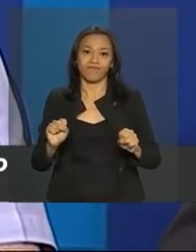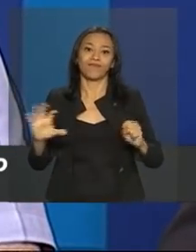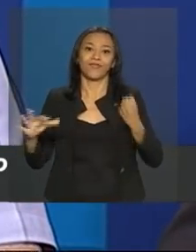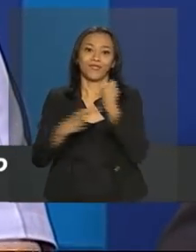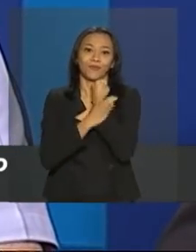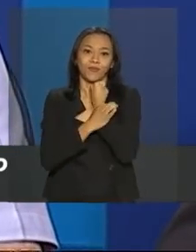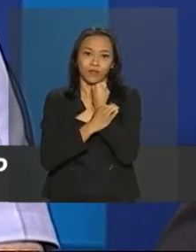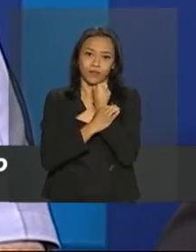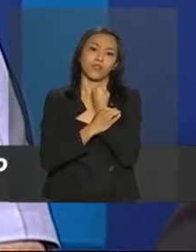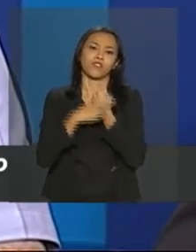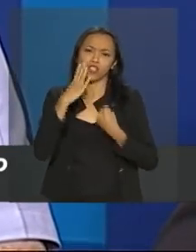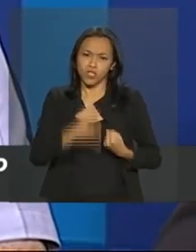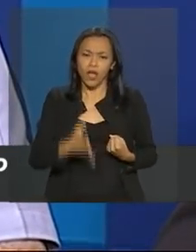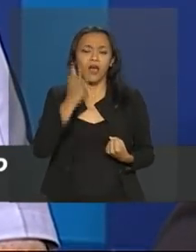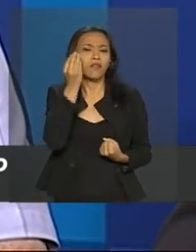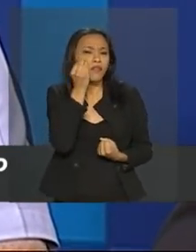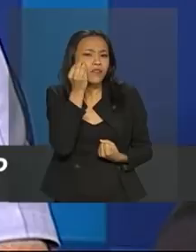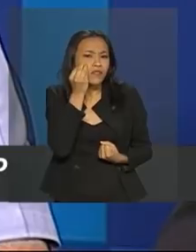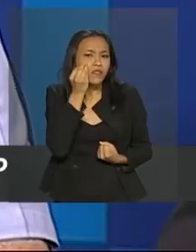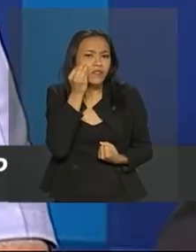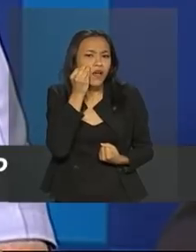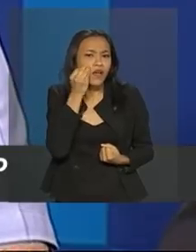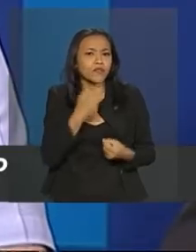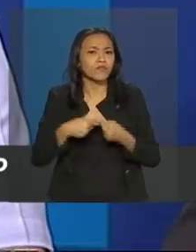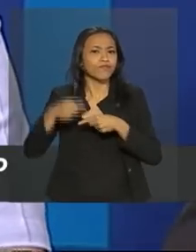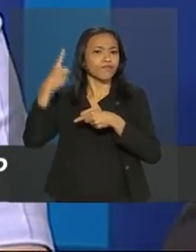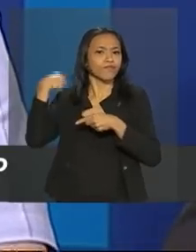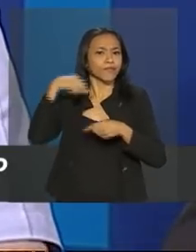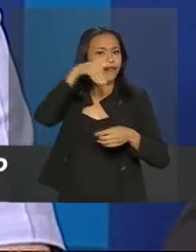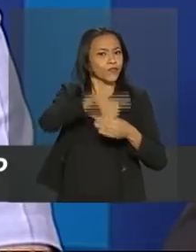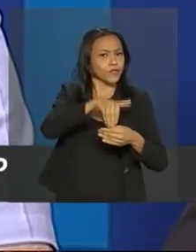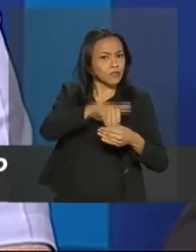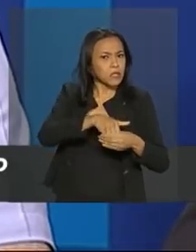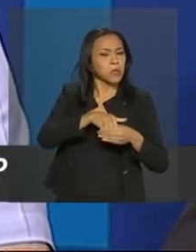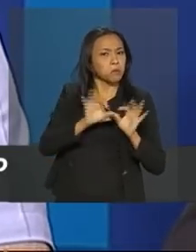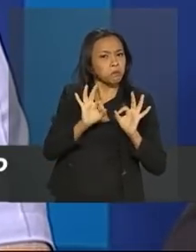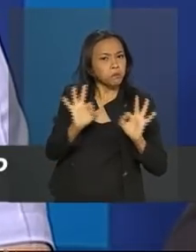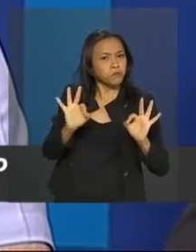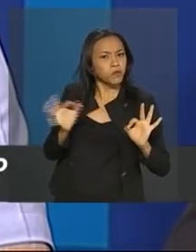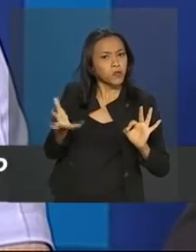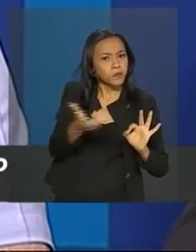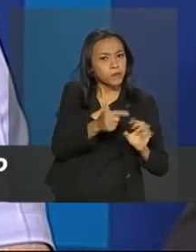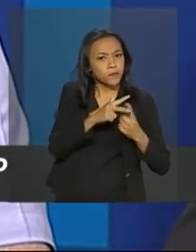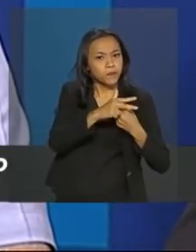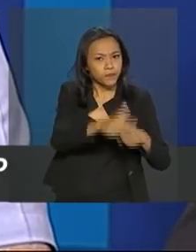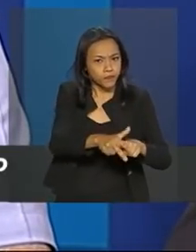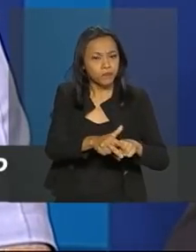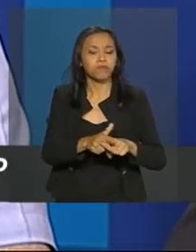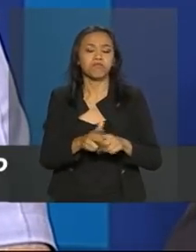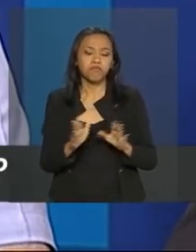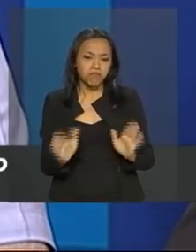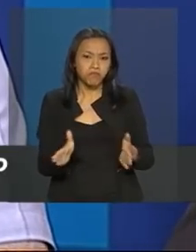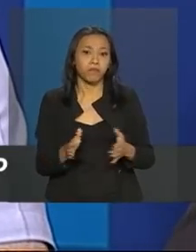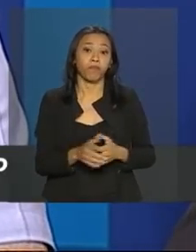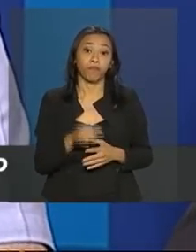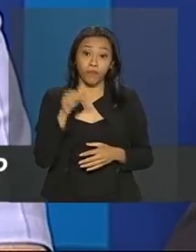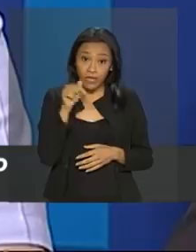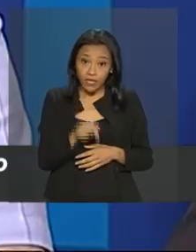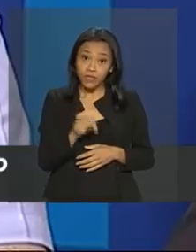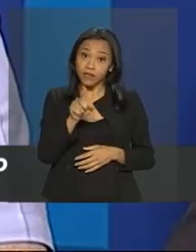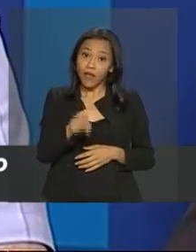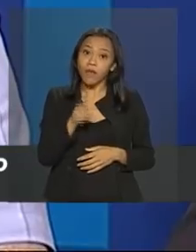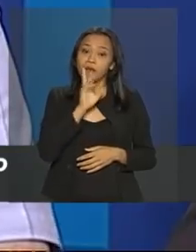foi testado nas eleições foi aprimorado e isso é uma é uma é uma resposta